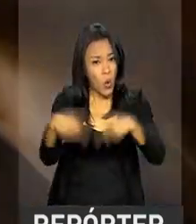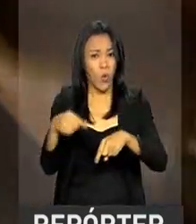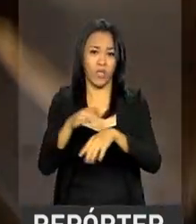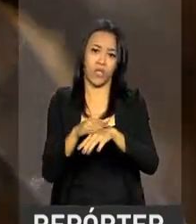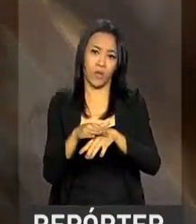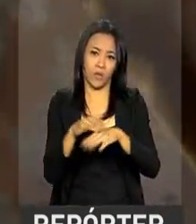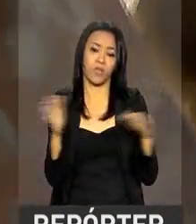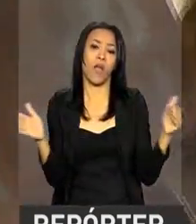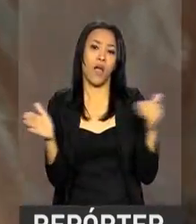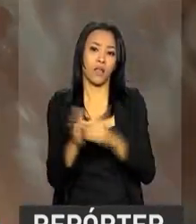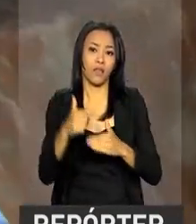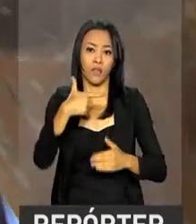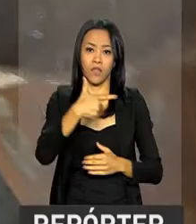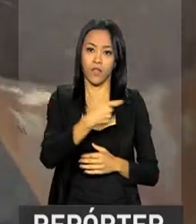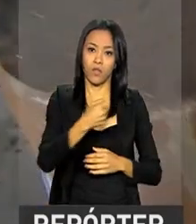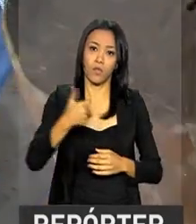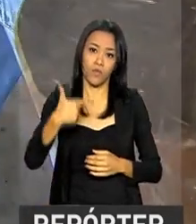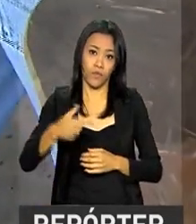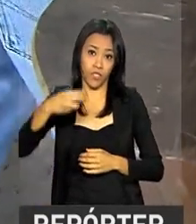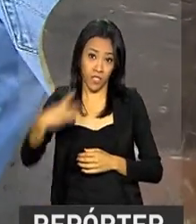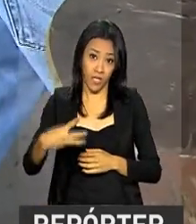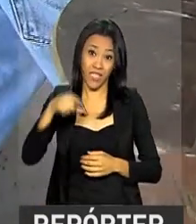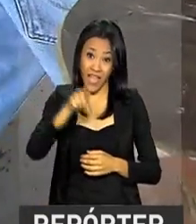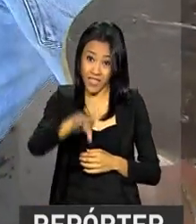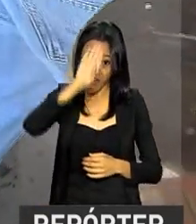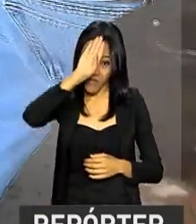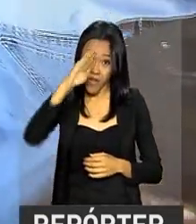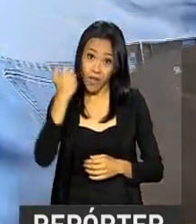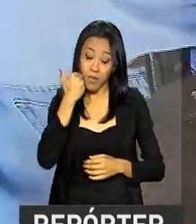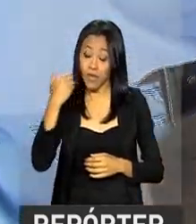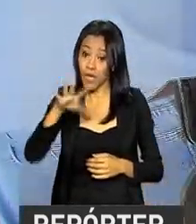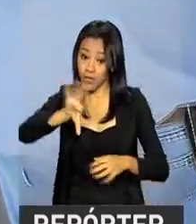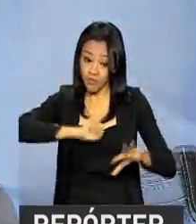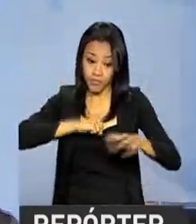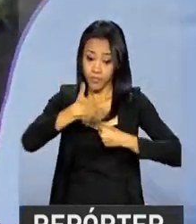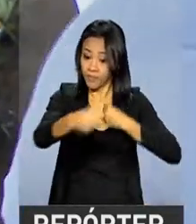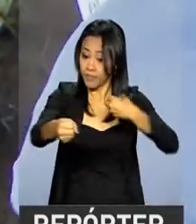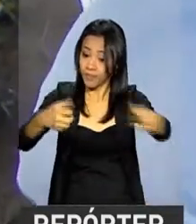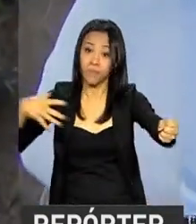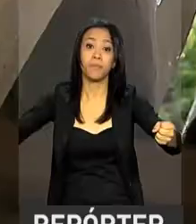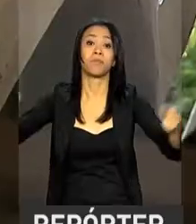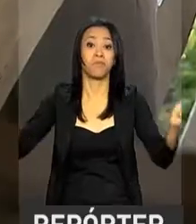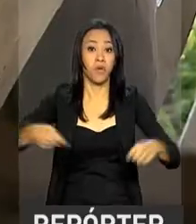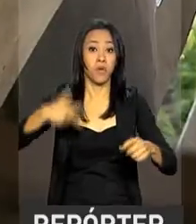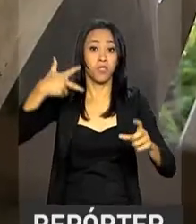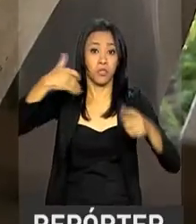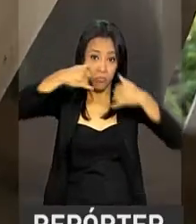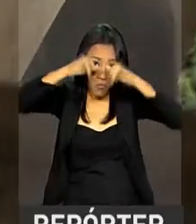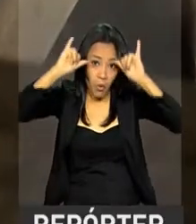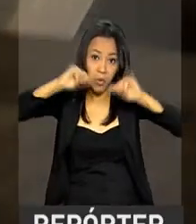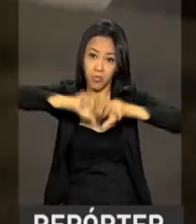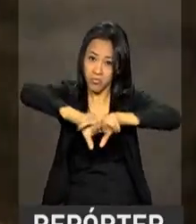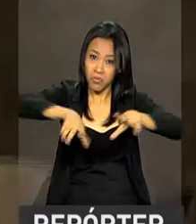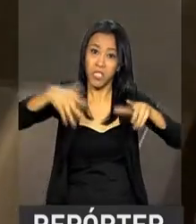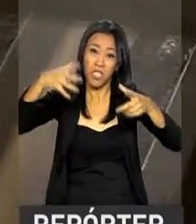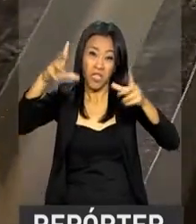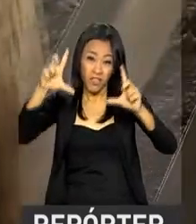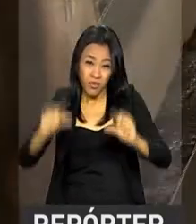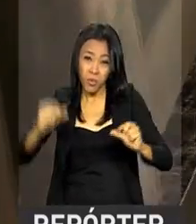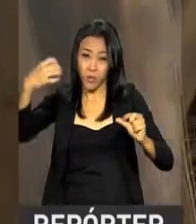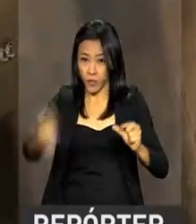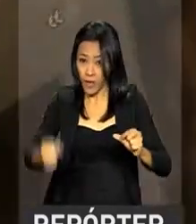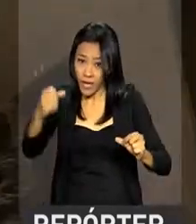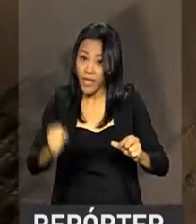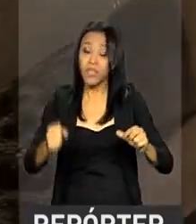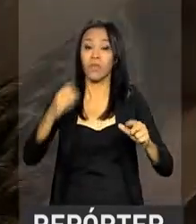até 2023. A febre aftosa é altamente contagiosa e compromete a produção pecuária, com queda na produção leiteira, perda